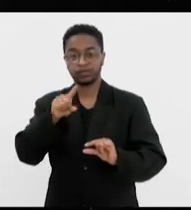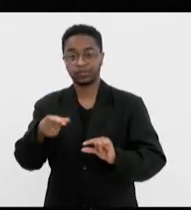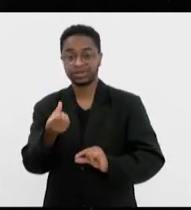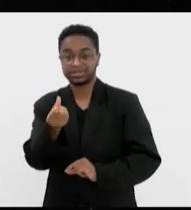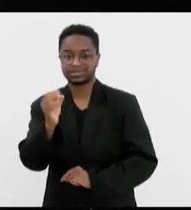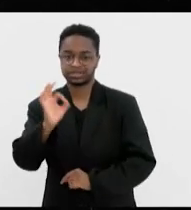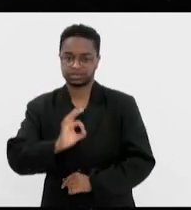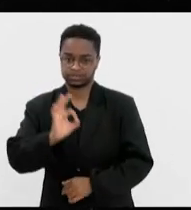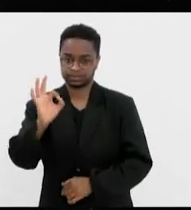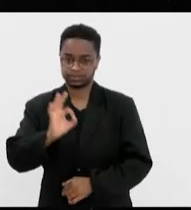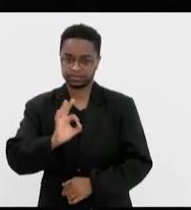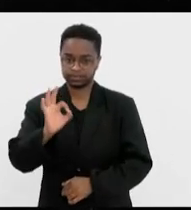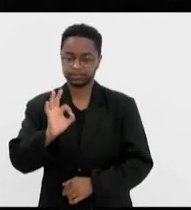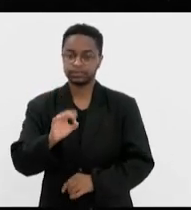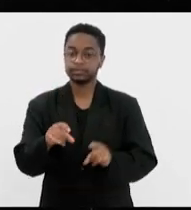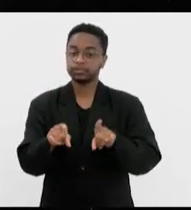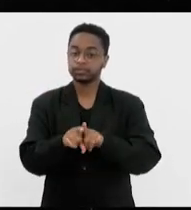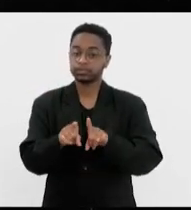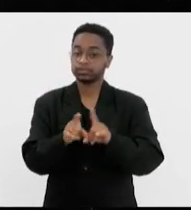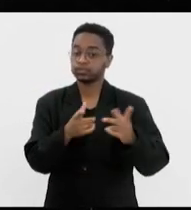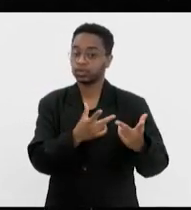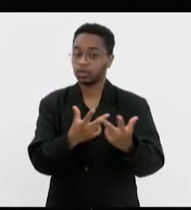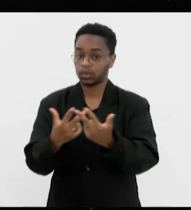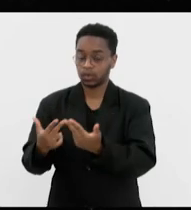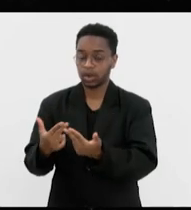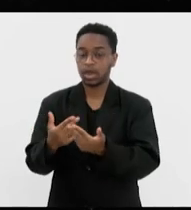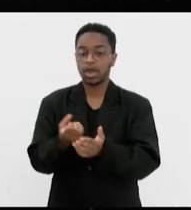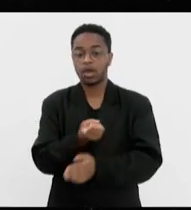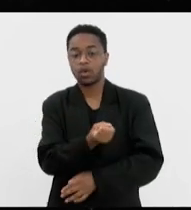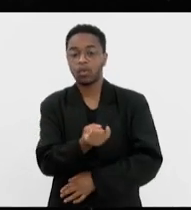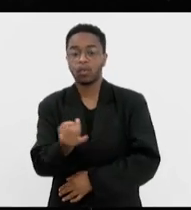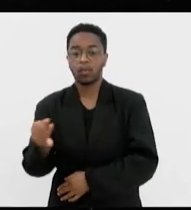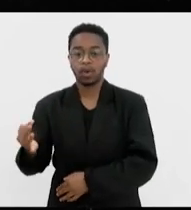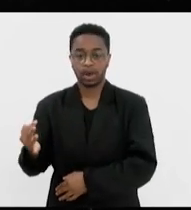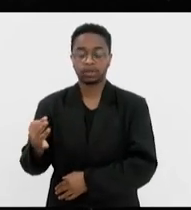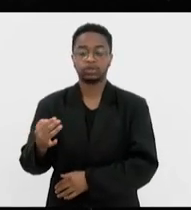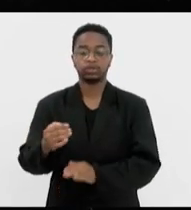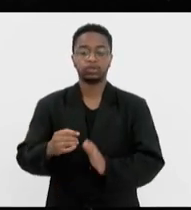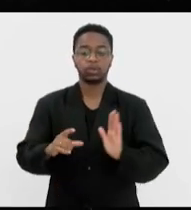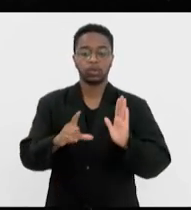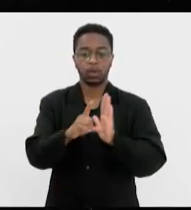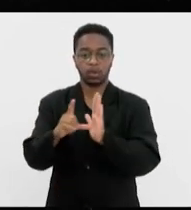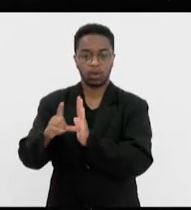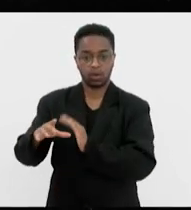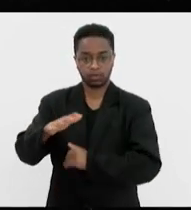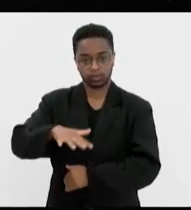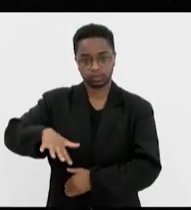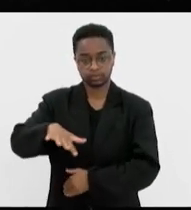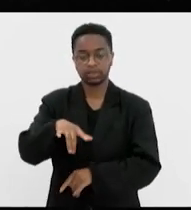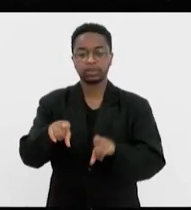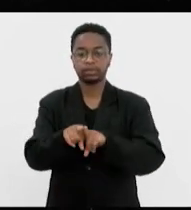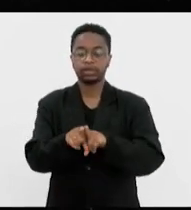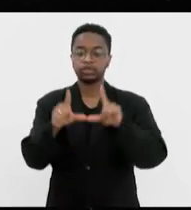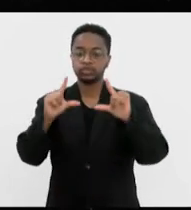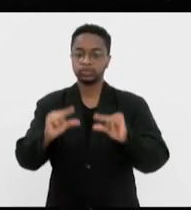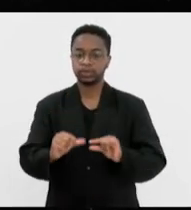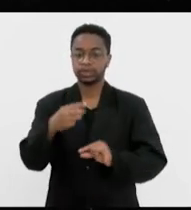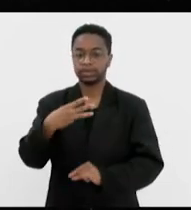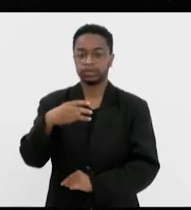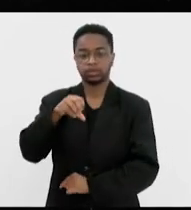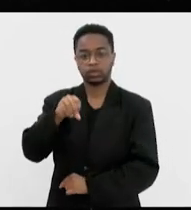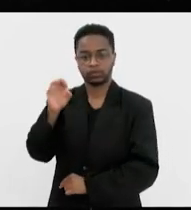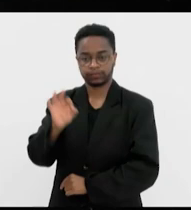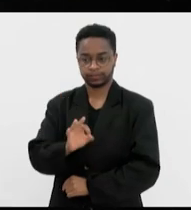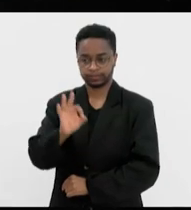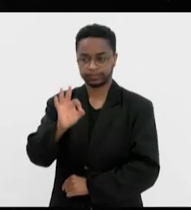31,6%. E, da mesma forma, o número de estabelecimentos deste setor caiu